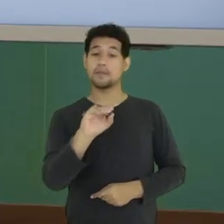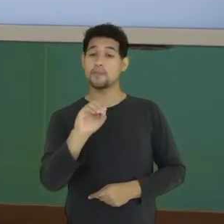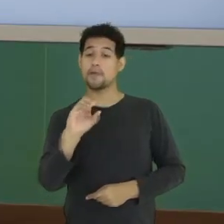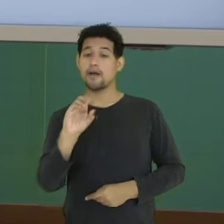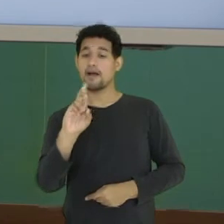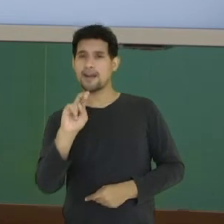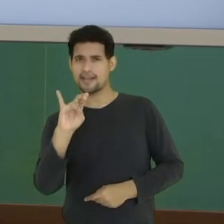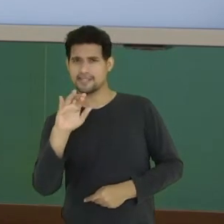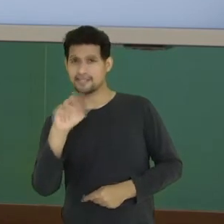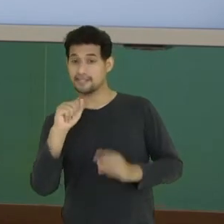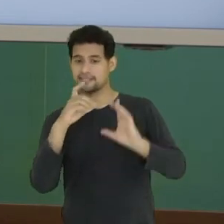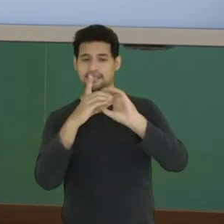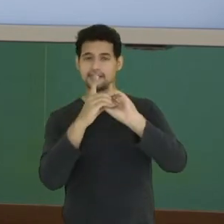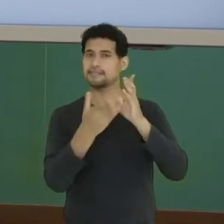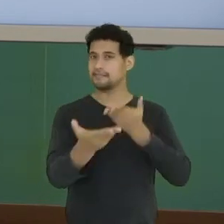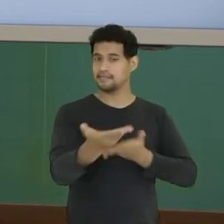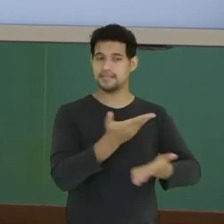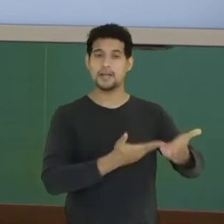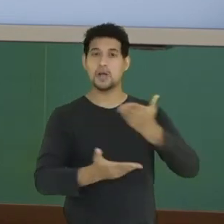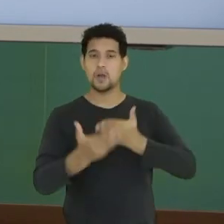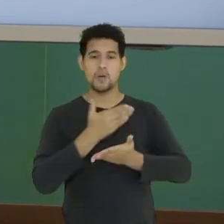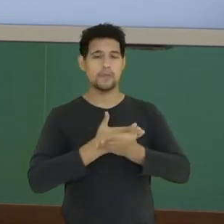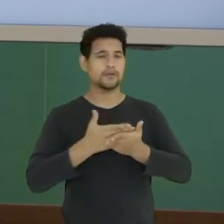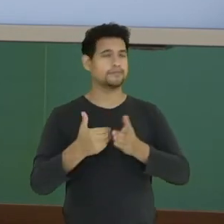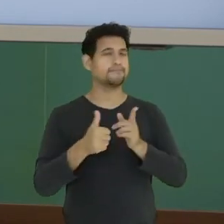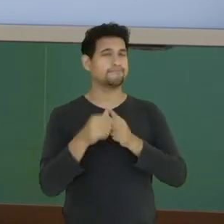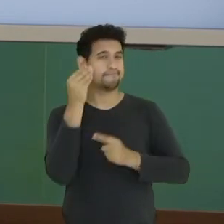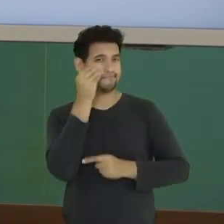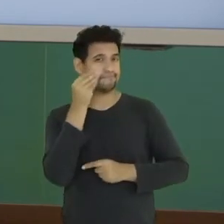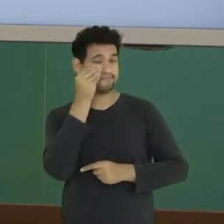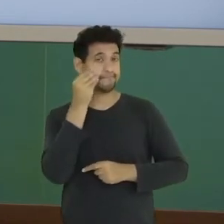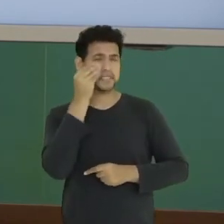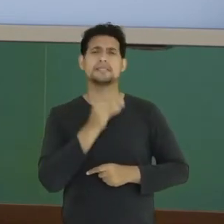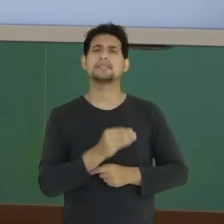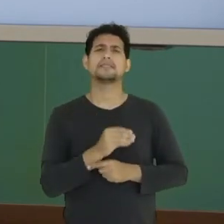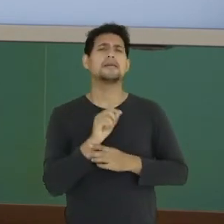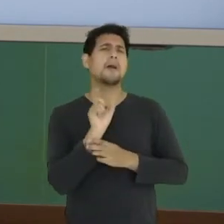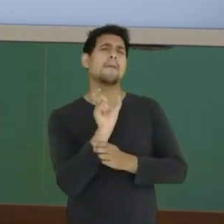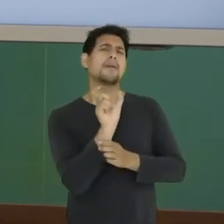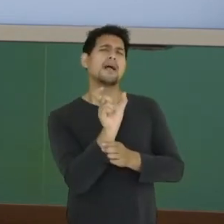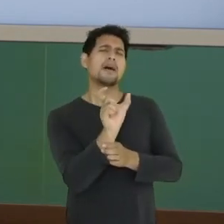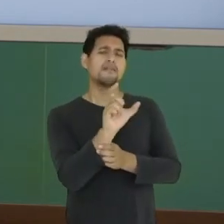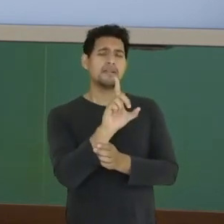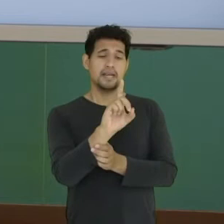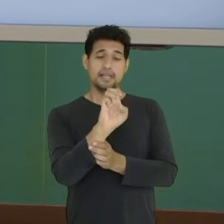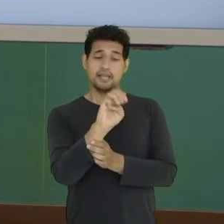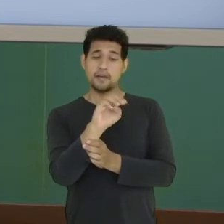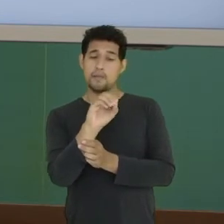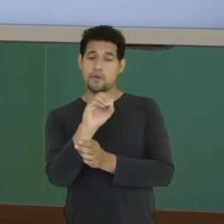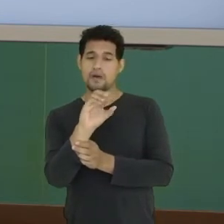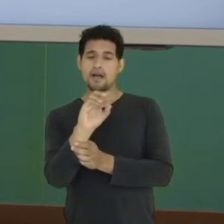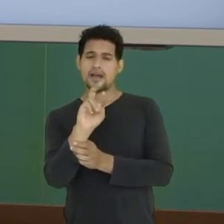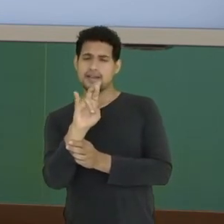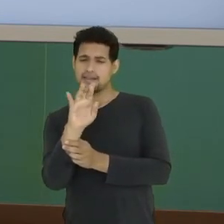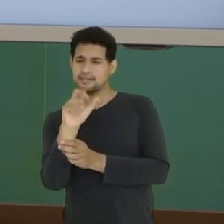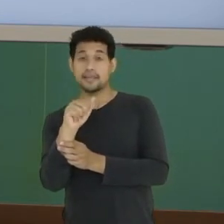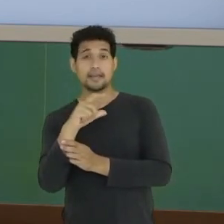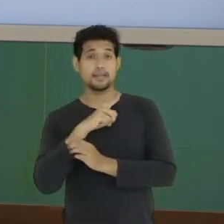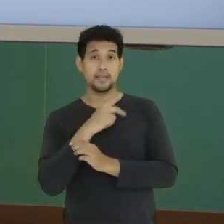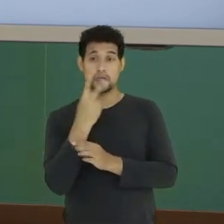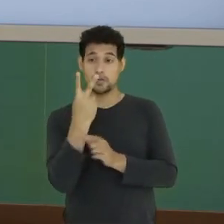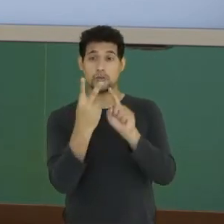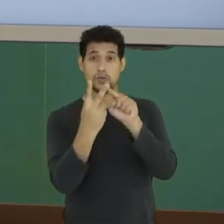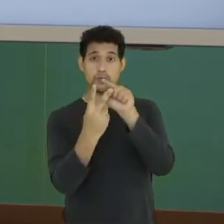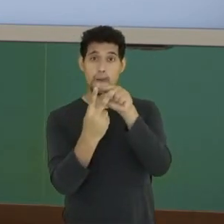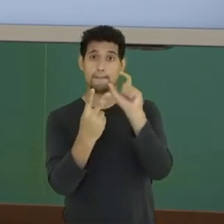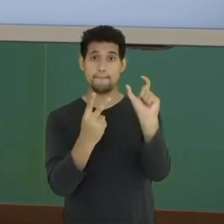primeira experiência de democracia. Na etimologia, esse conceito democracia vem de duas palavras.